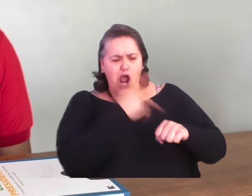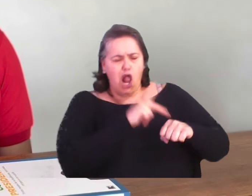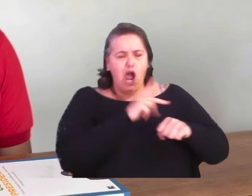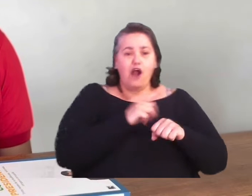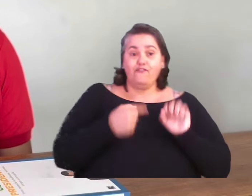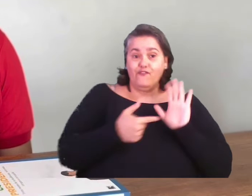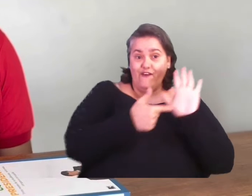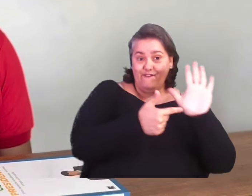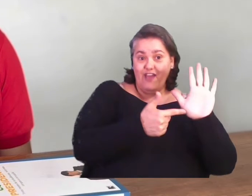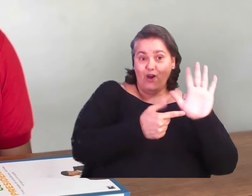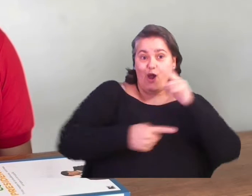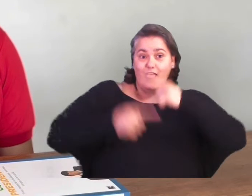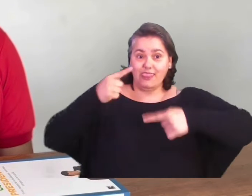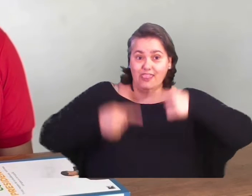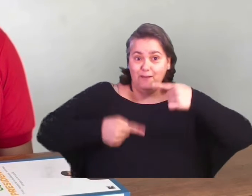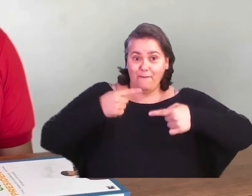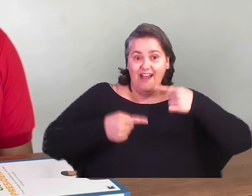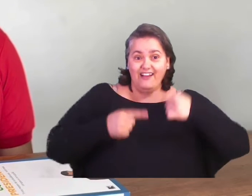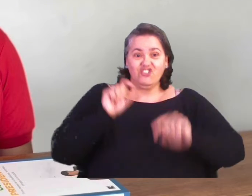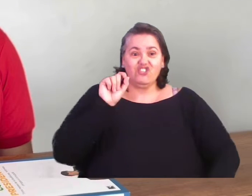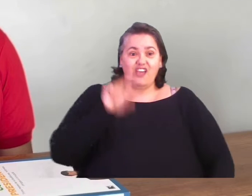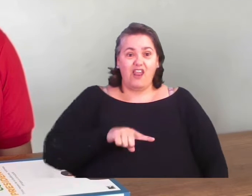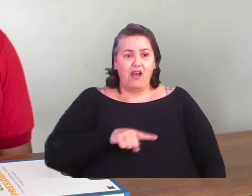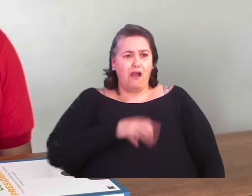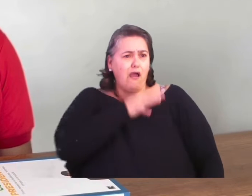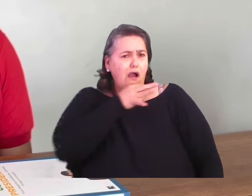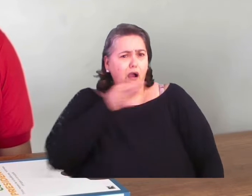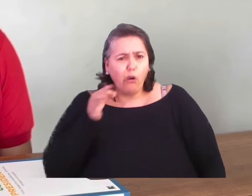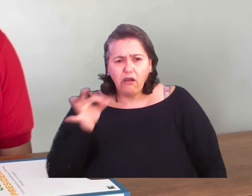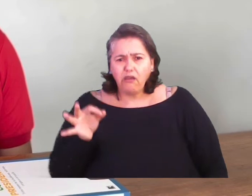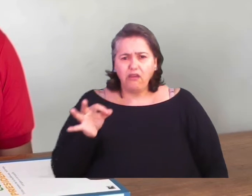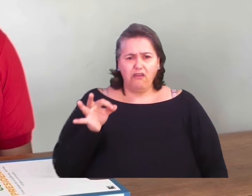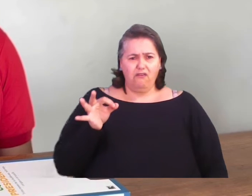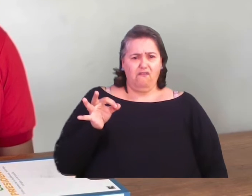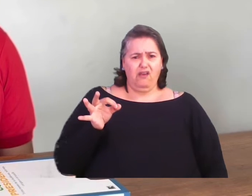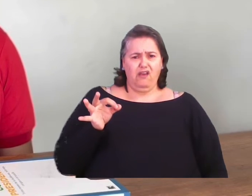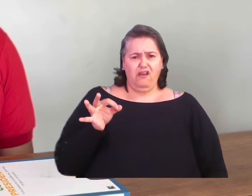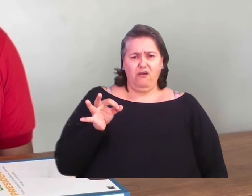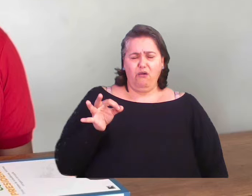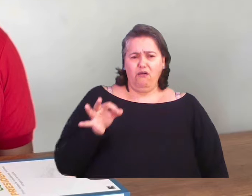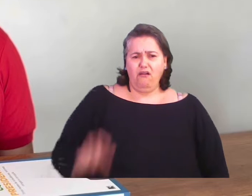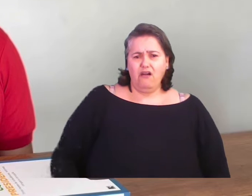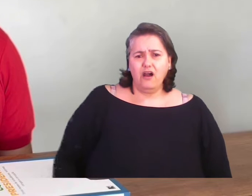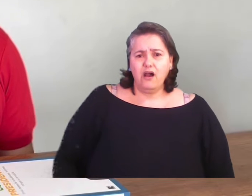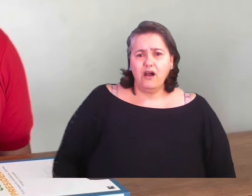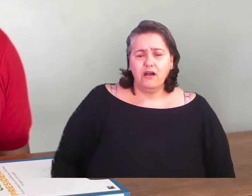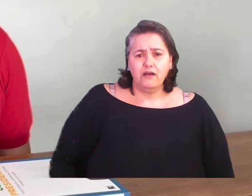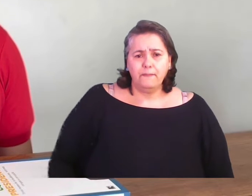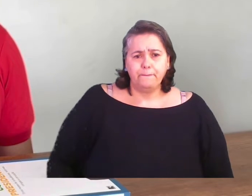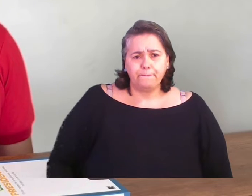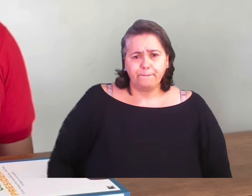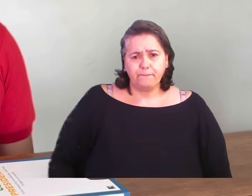em trechos dos debates, elas eram absolutamente